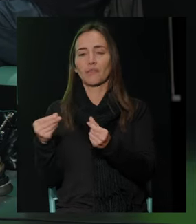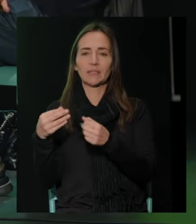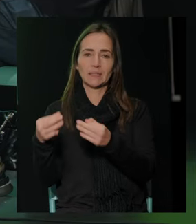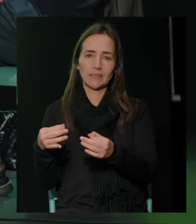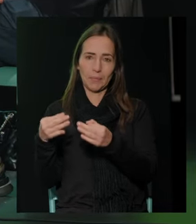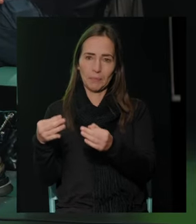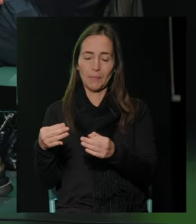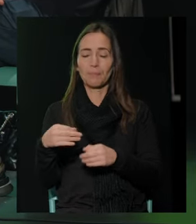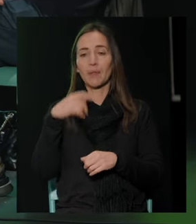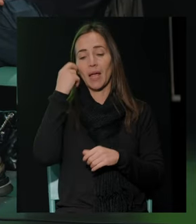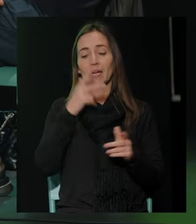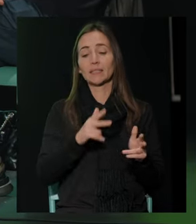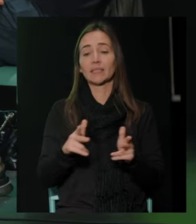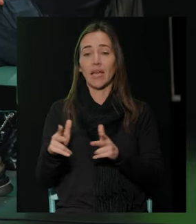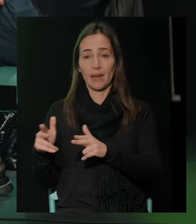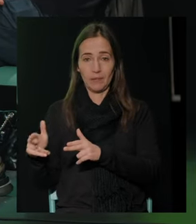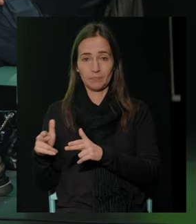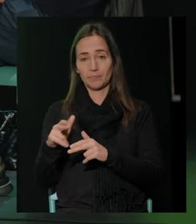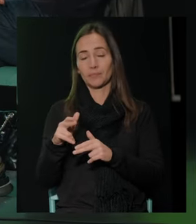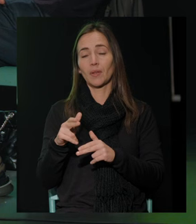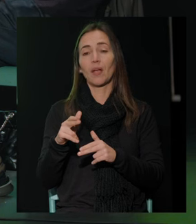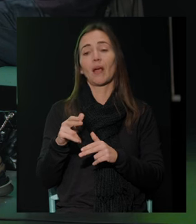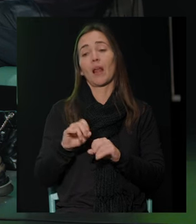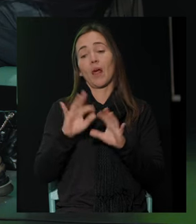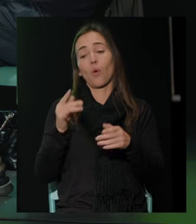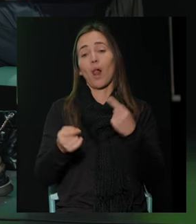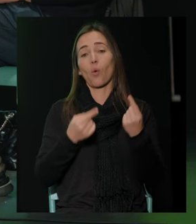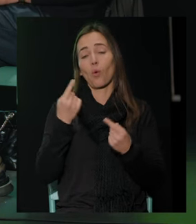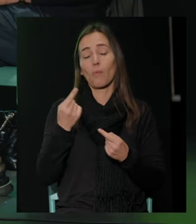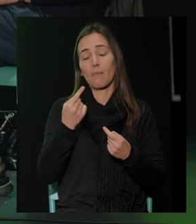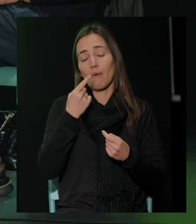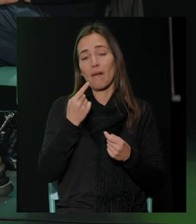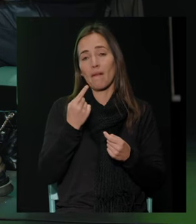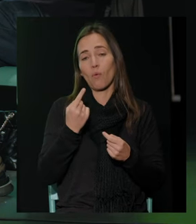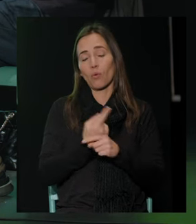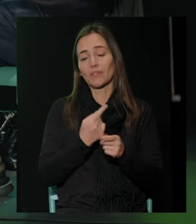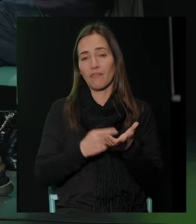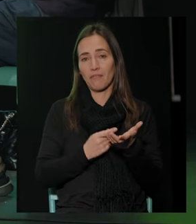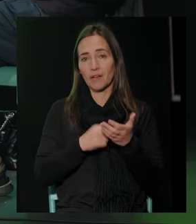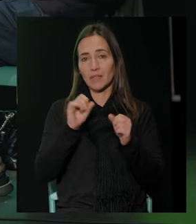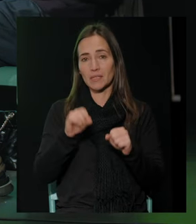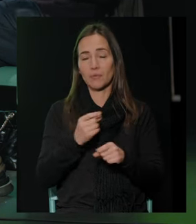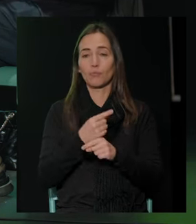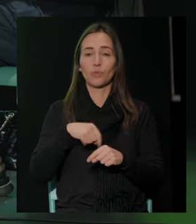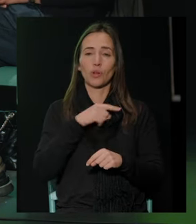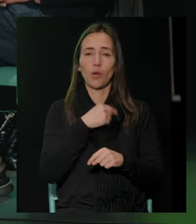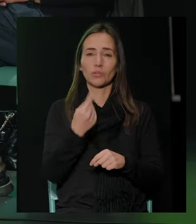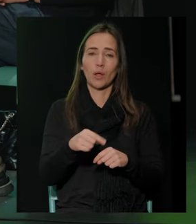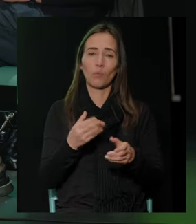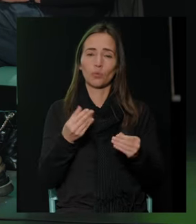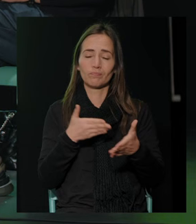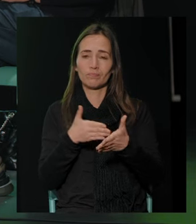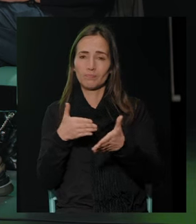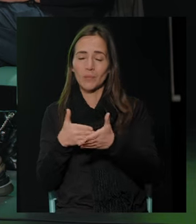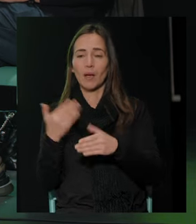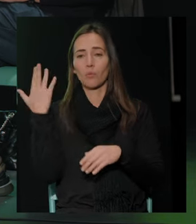A série tem, obviamente, algumas lacunas, porque nós fomos muito condicionados,